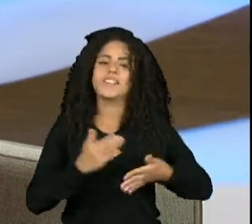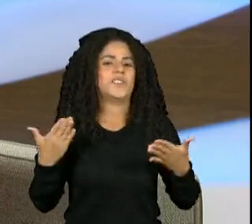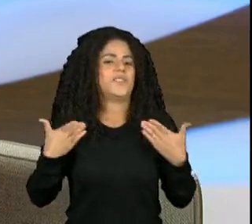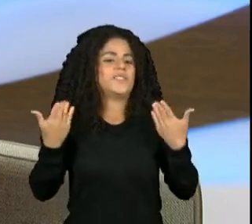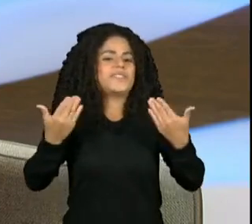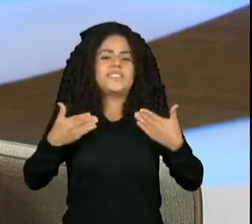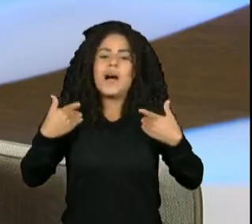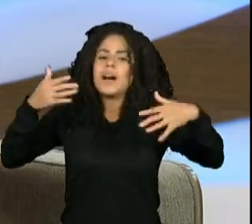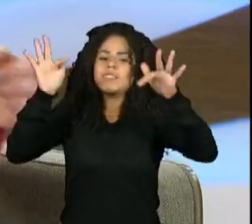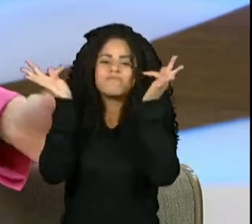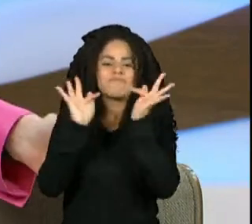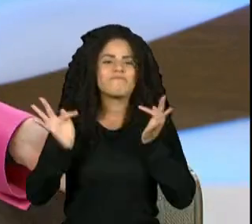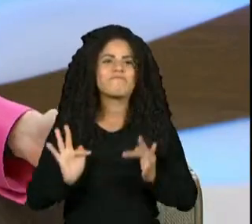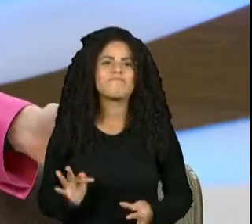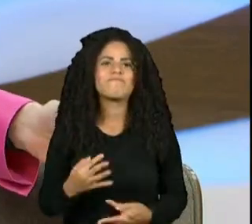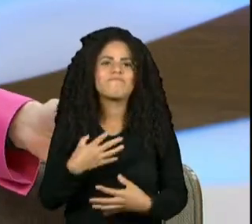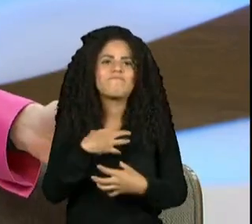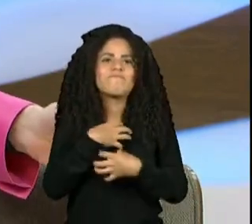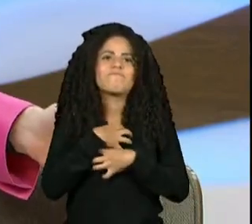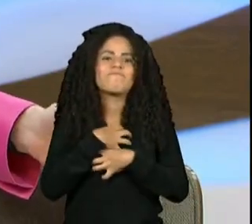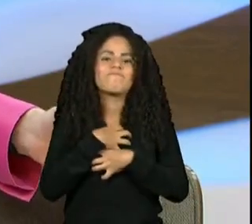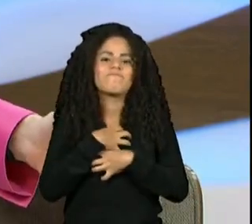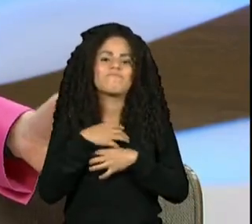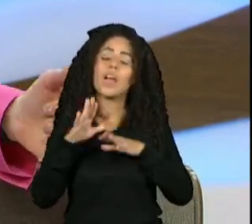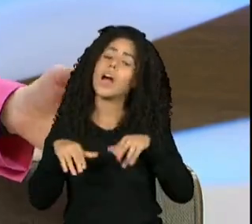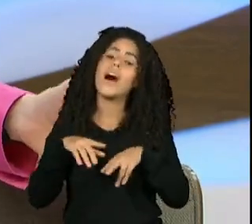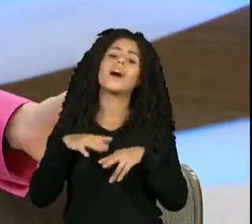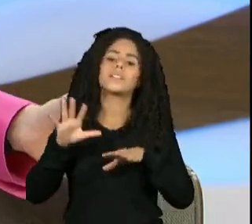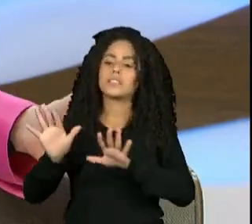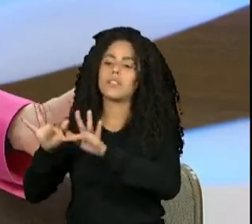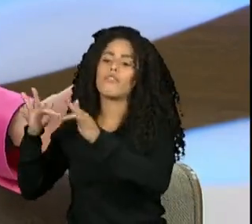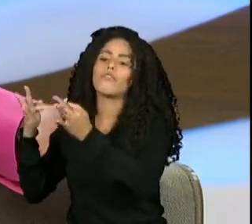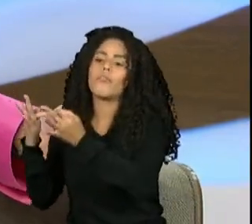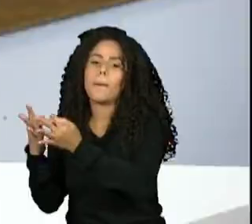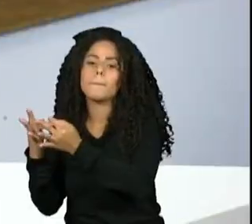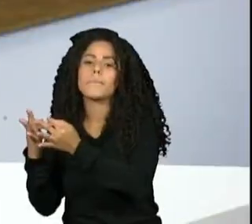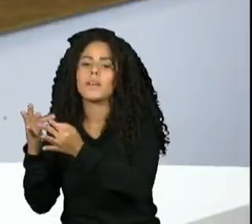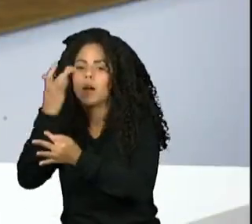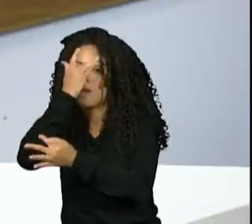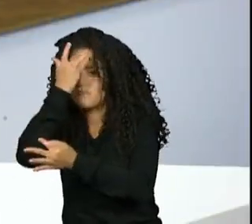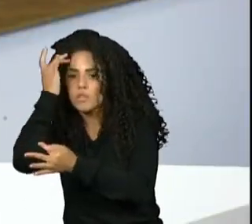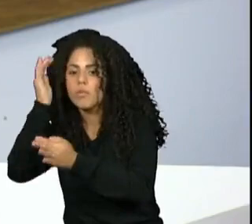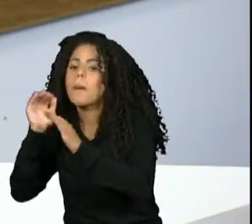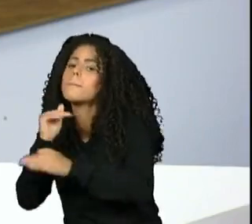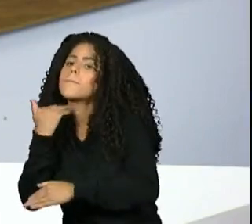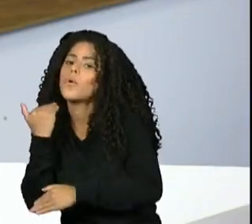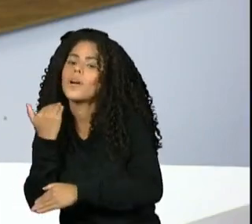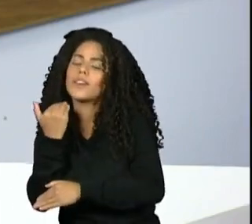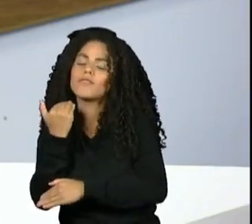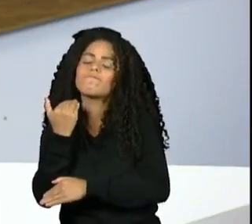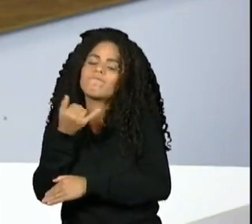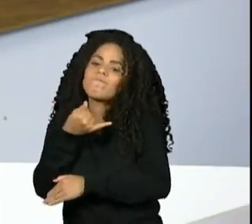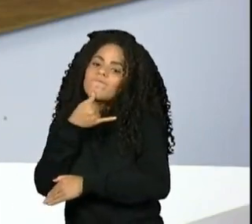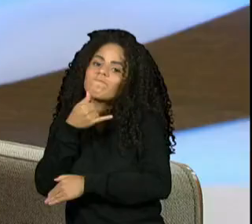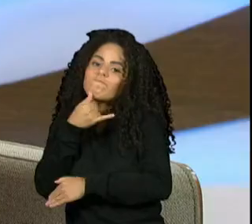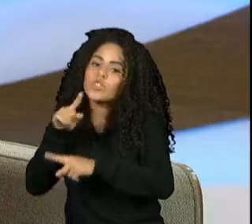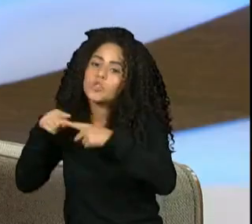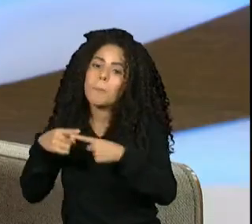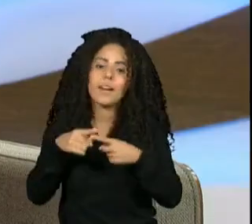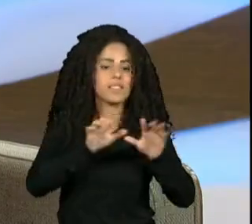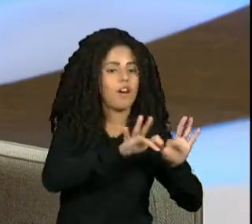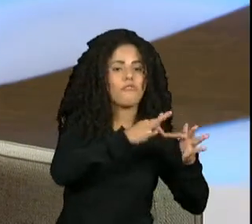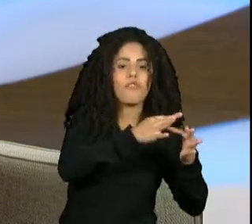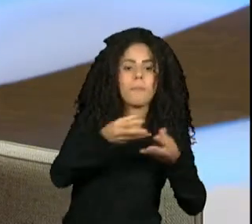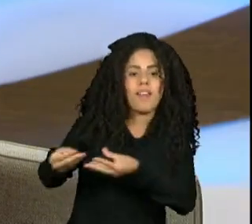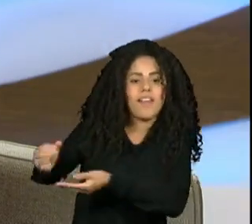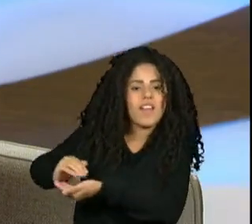enorme, mas do outro lado, muitas vezes, tem uma história de luto. Alguém que morreu, né, para doar um órgão. E em relação aos porcos, a